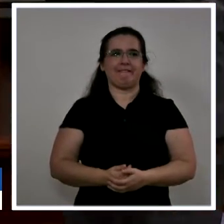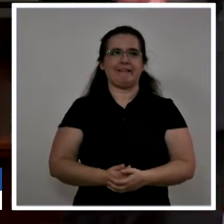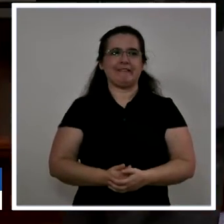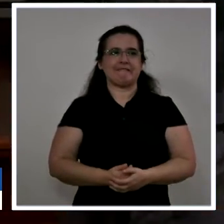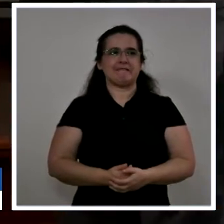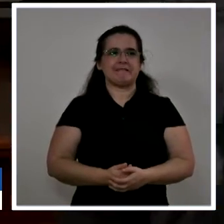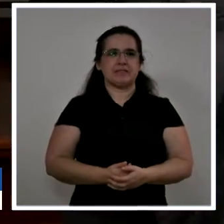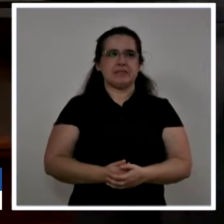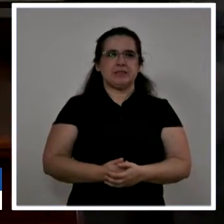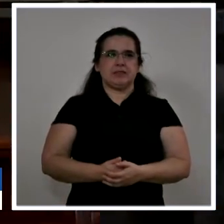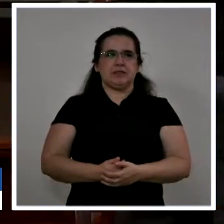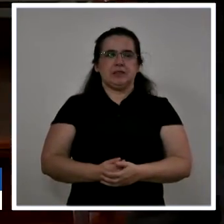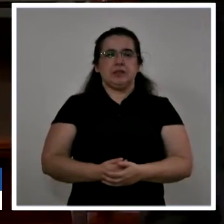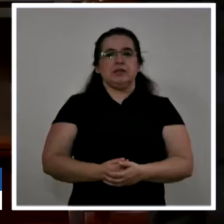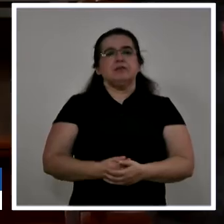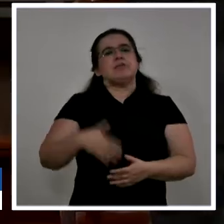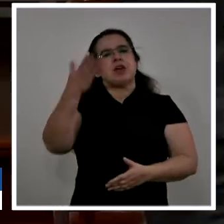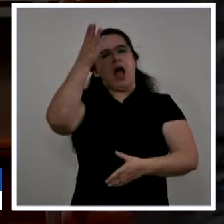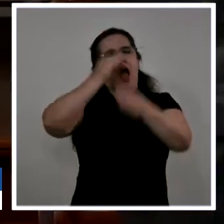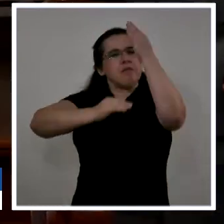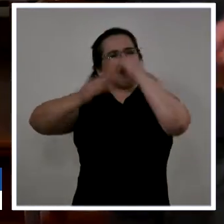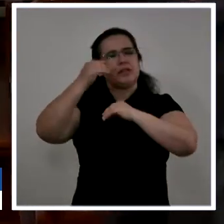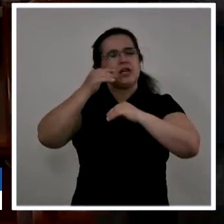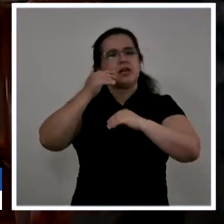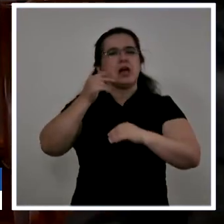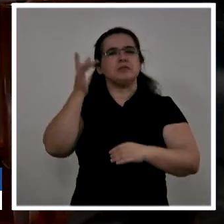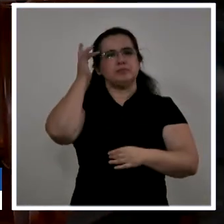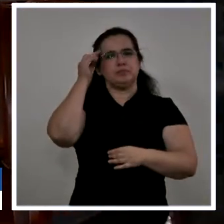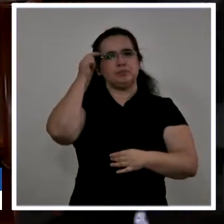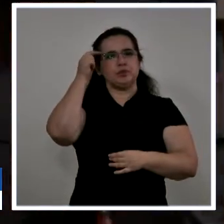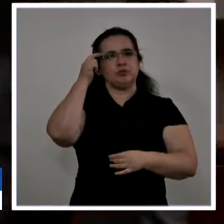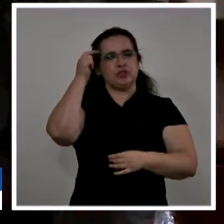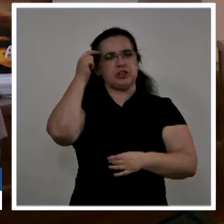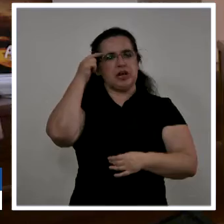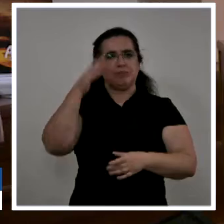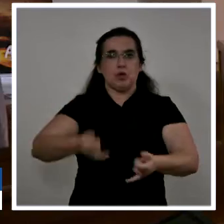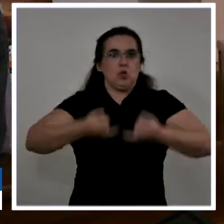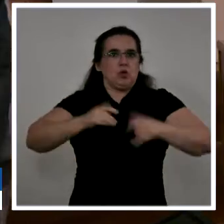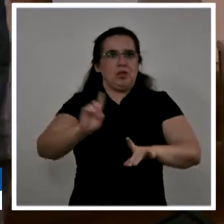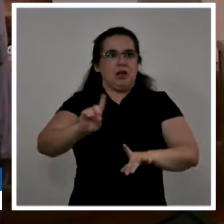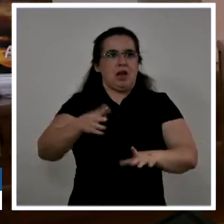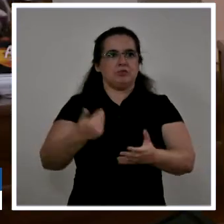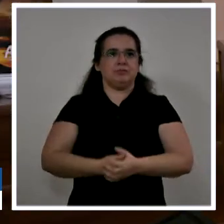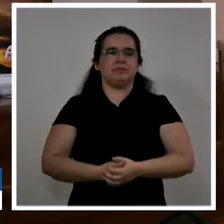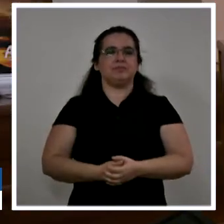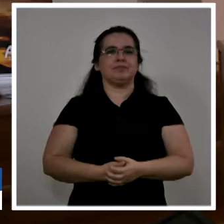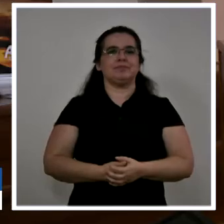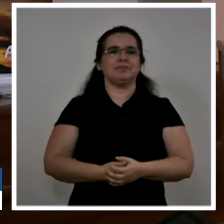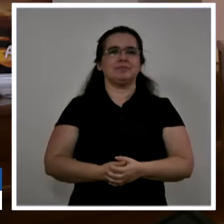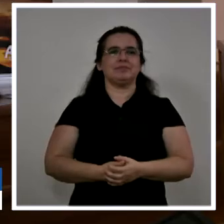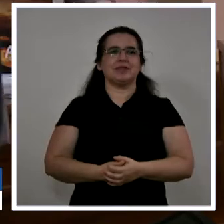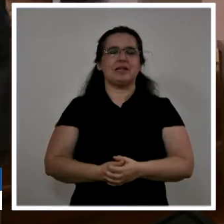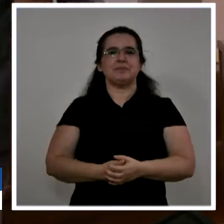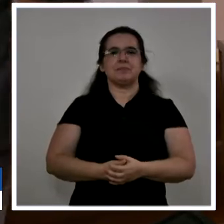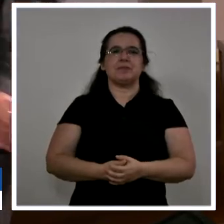biology. Vamos agora aprender um bocadinho de biologia. Now, it's a little scary, a little intimidating. Não se assustem, não vai ser tão difícil. But don't be nervous.